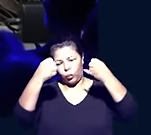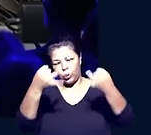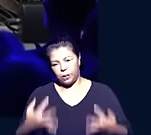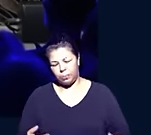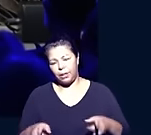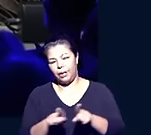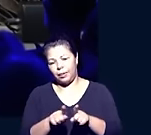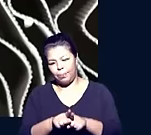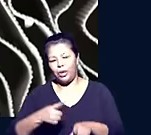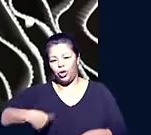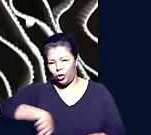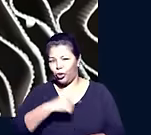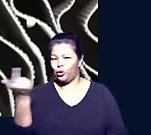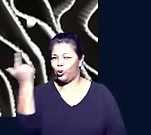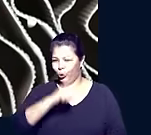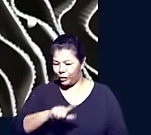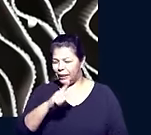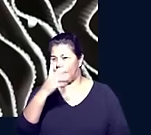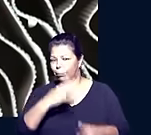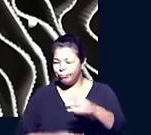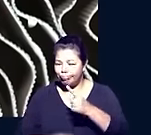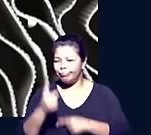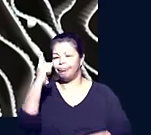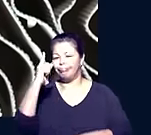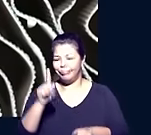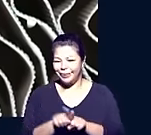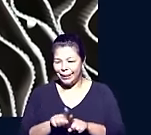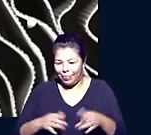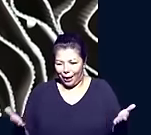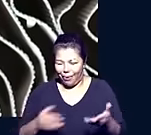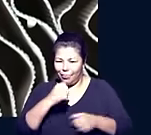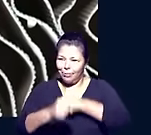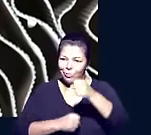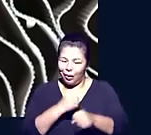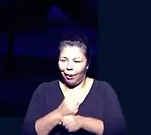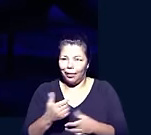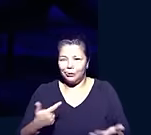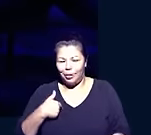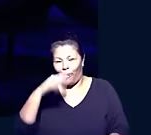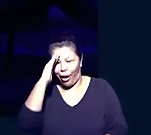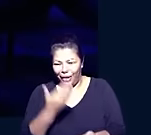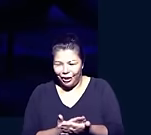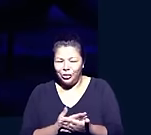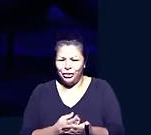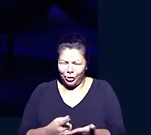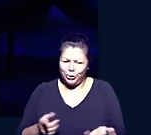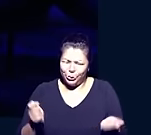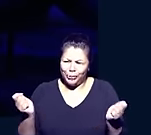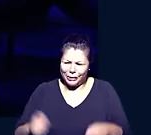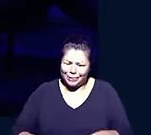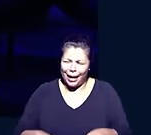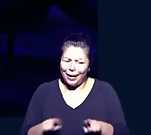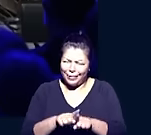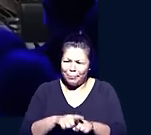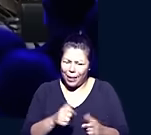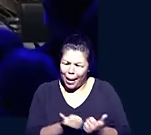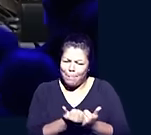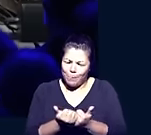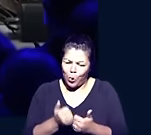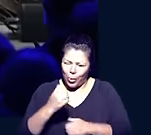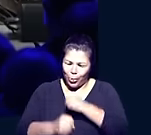vencemos esse ano gente e aí é possível que a gente não tenha um credito Zinho né ah é é justo por isso né sen a gente